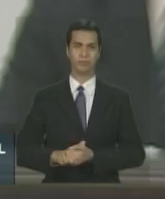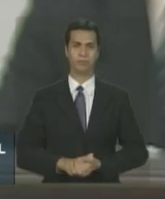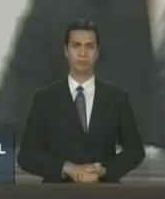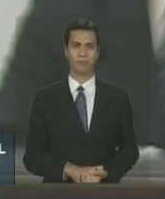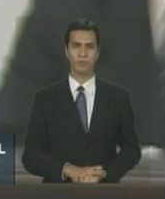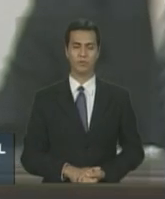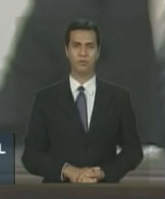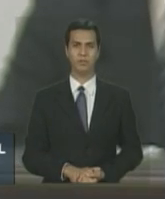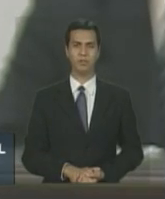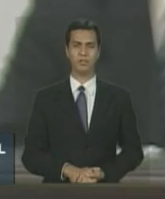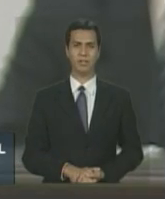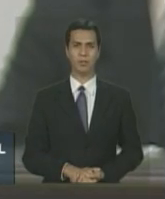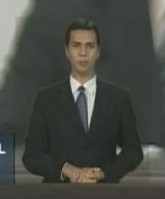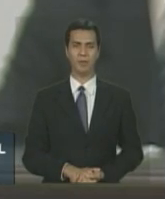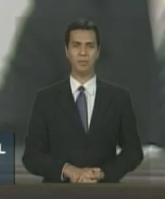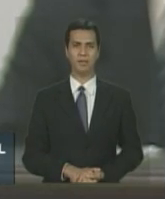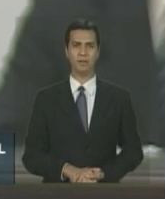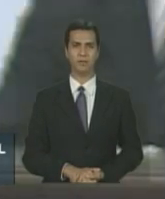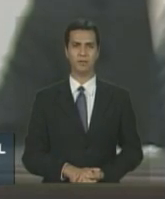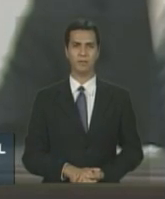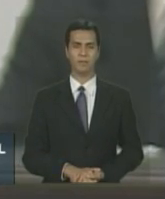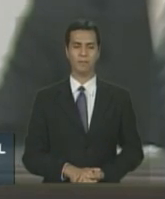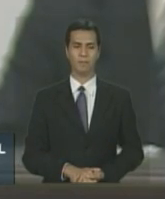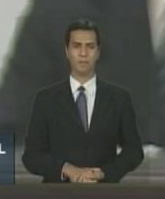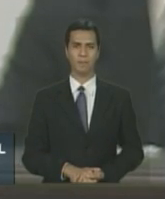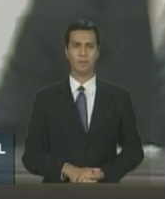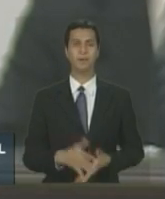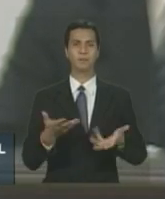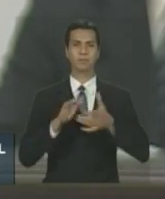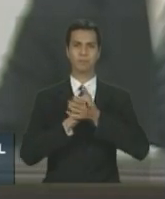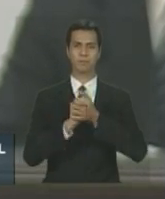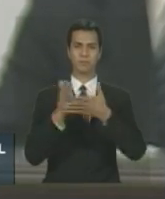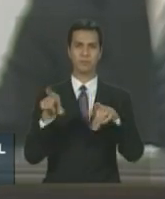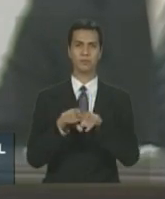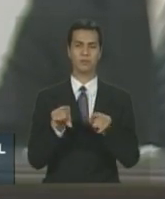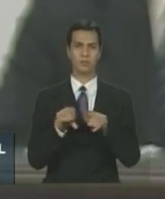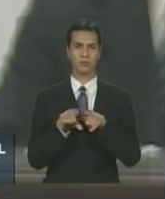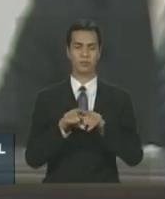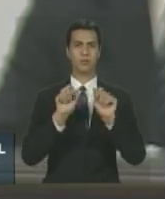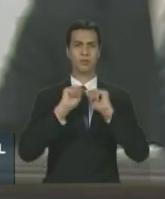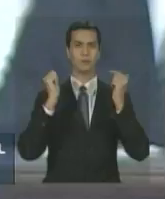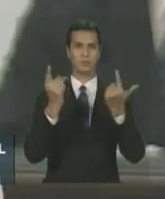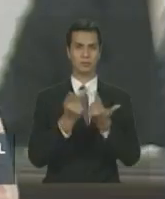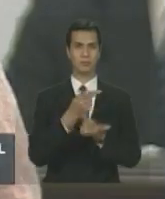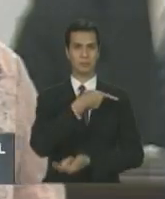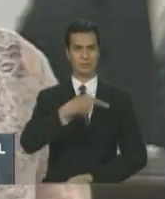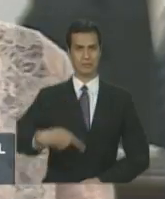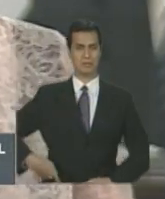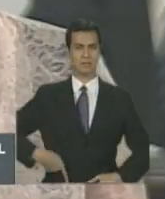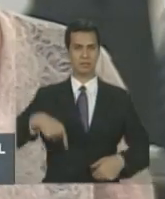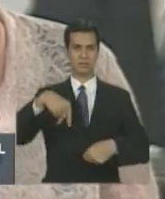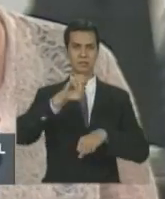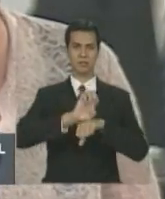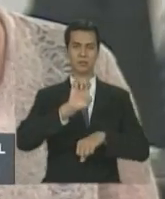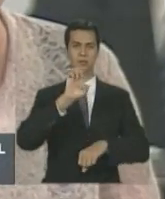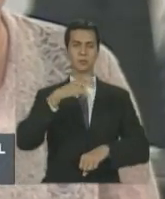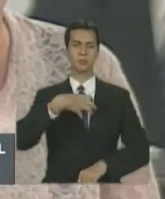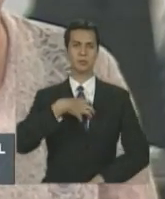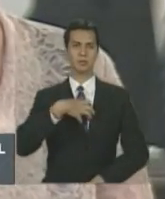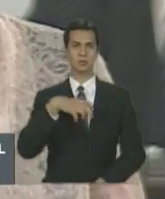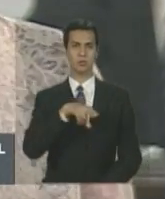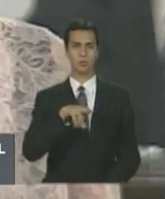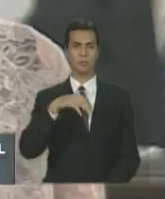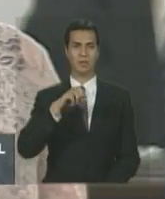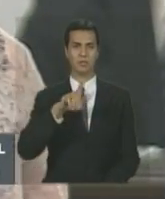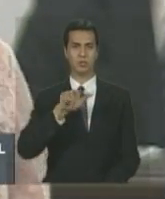Exteriores. Queria cumprimentar também o presidente da Assembleia Legislativa aqui da Bahia, deputado Marcelo